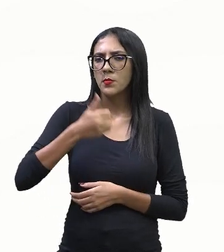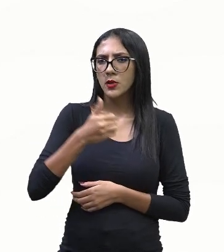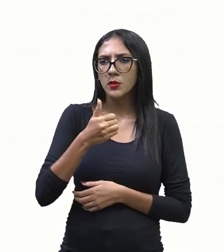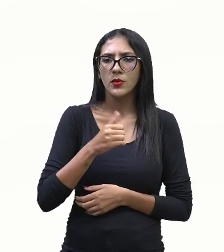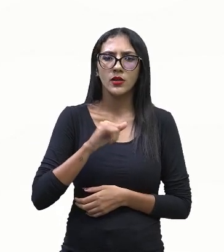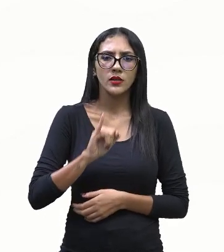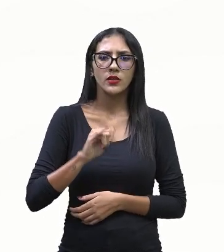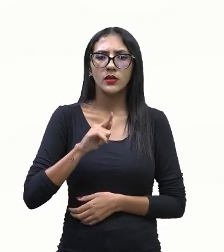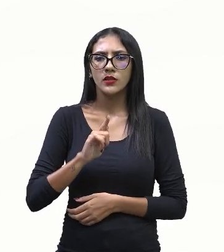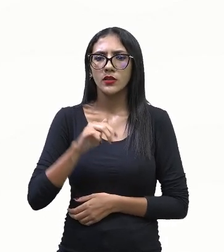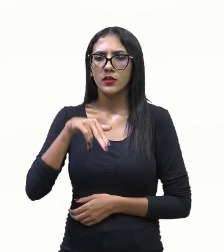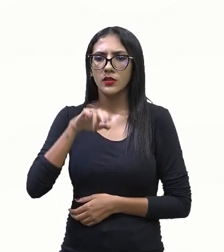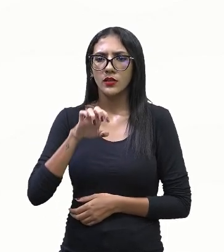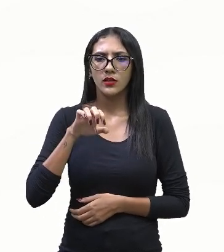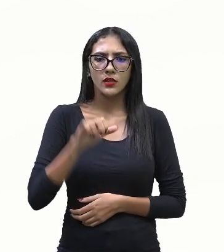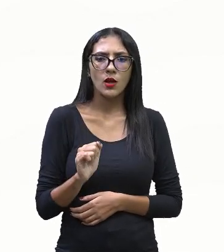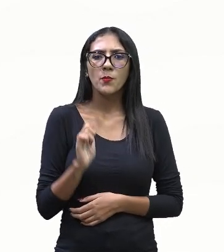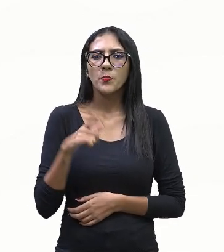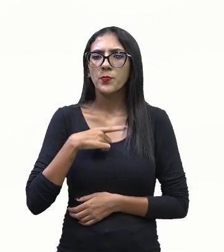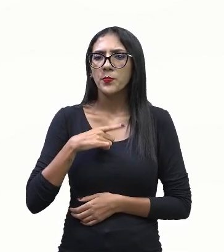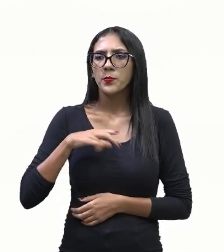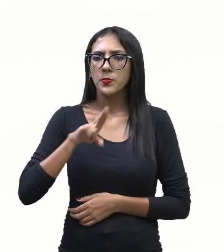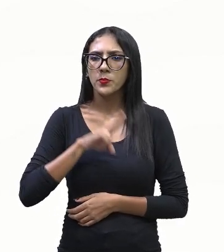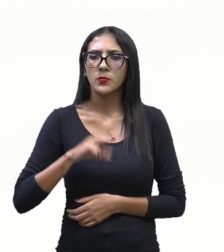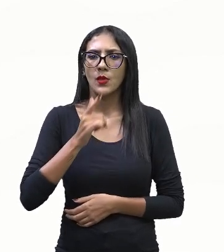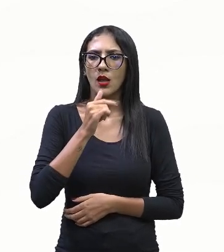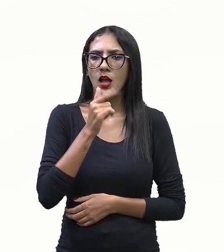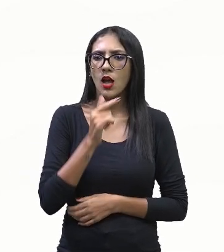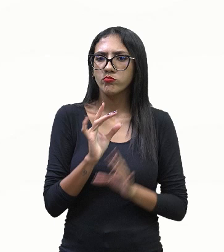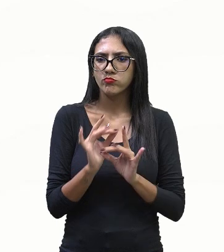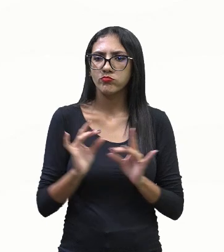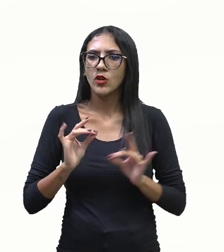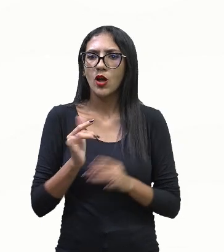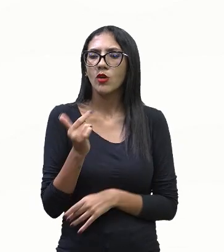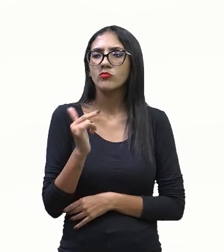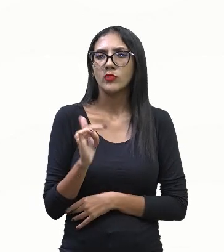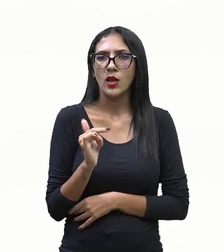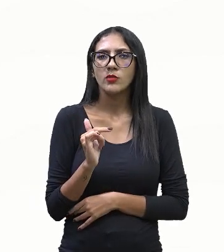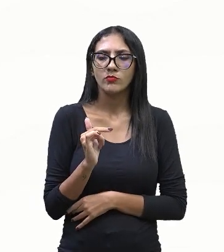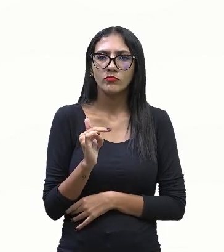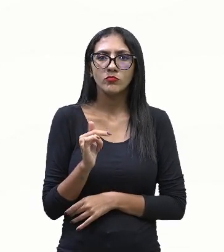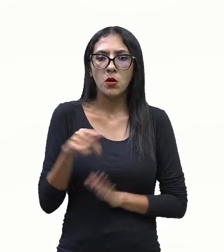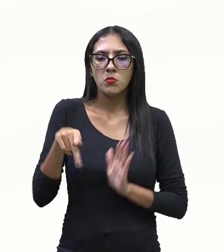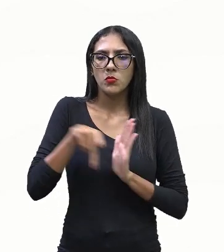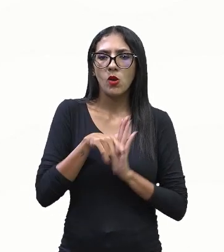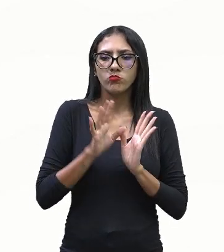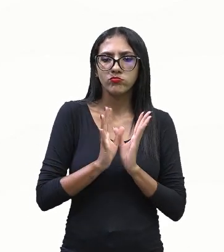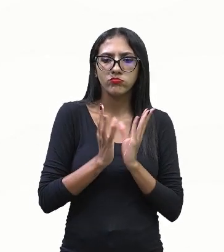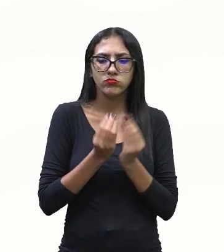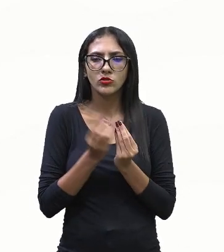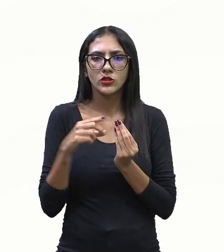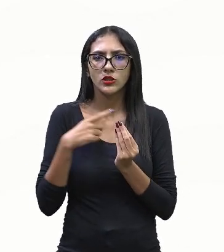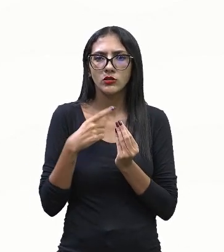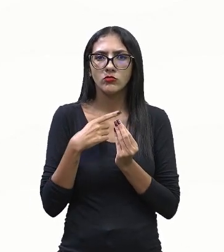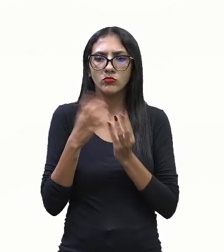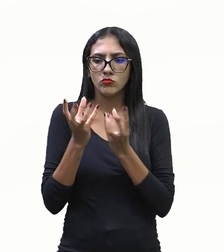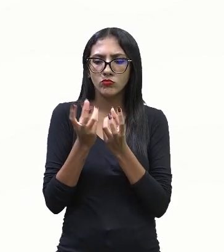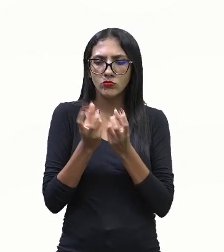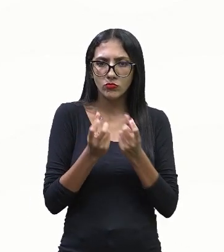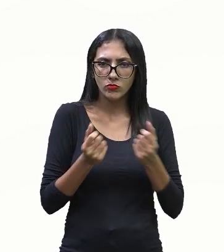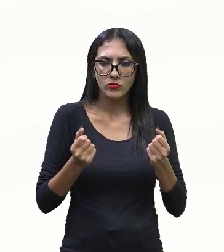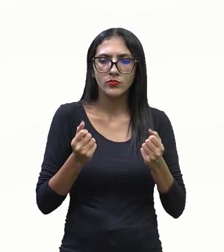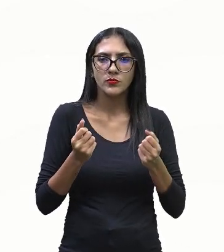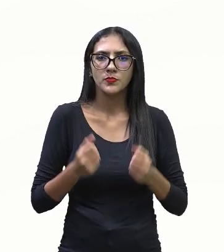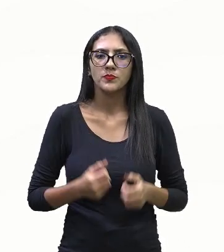tipo em que a água não está presente, é quando o eletrólito é fundido, né? Que a gente